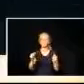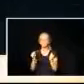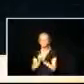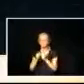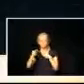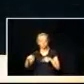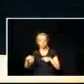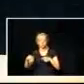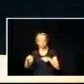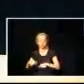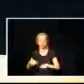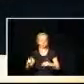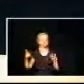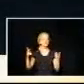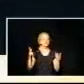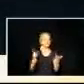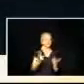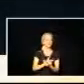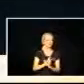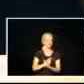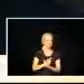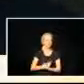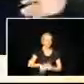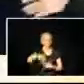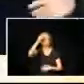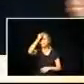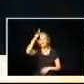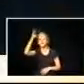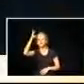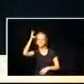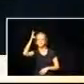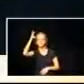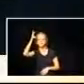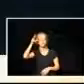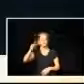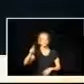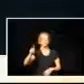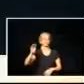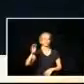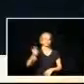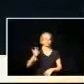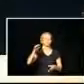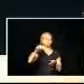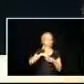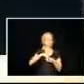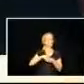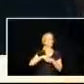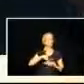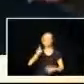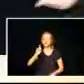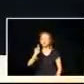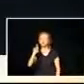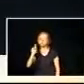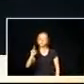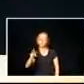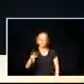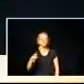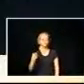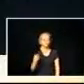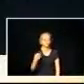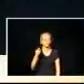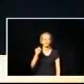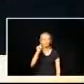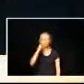fosse o prefeito petista mandando essa proposta, não seria a mesma fala, né, vereador Salvador? Mas aí seria outro, a